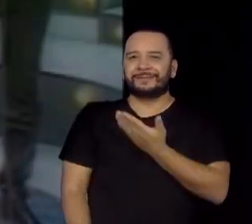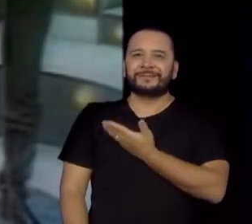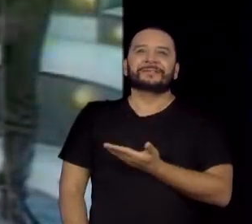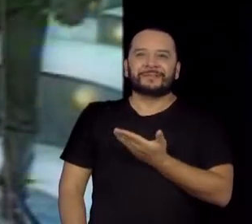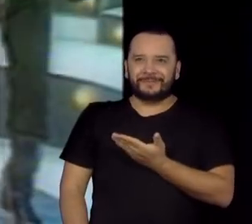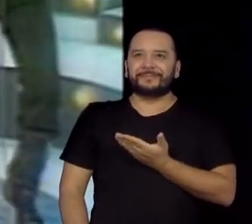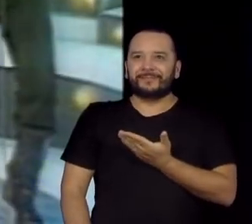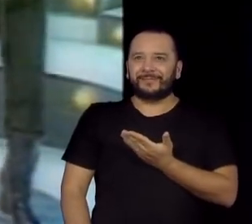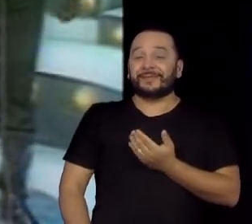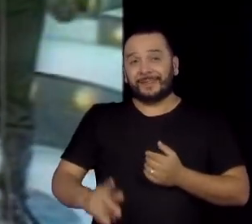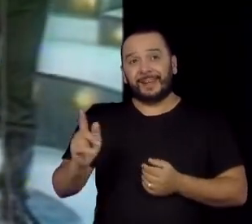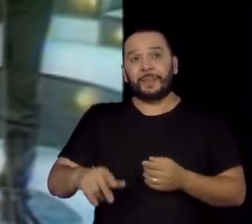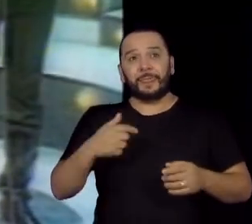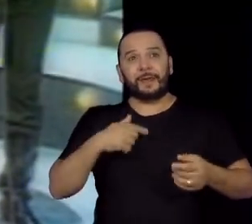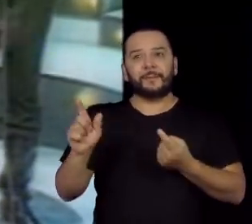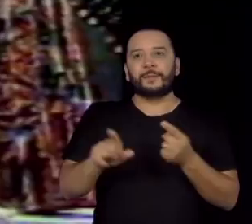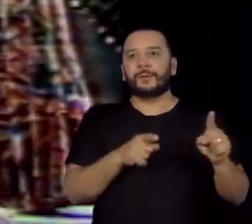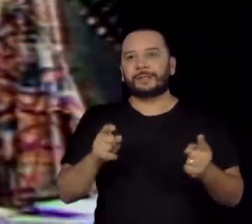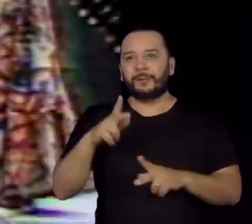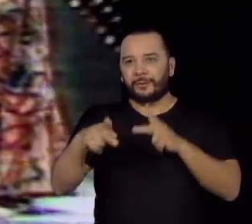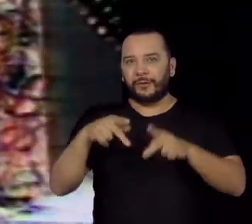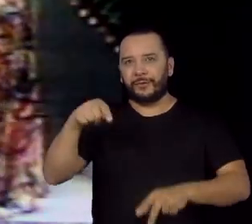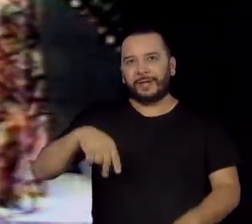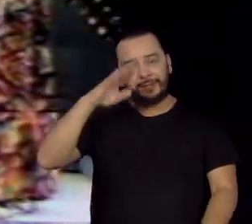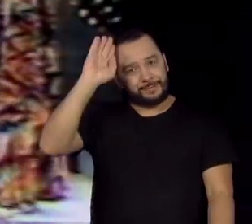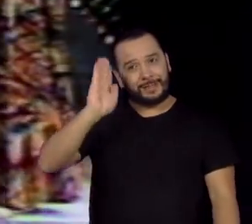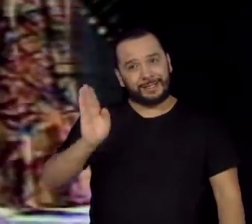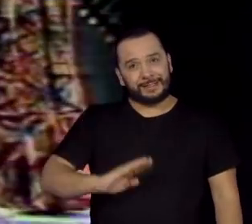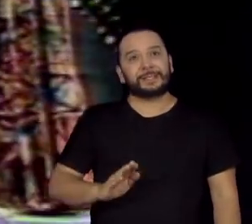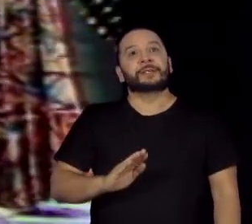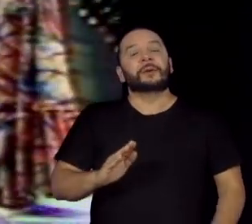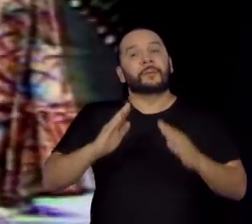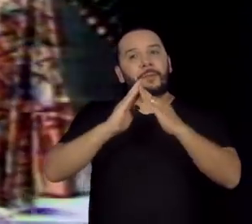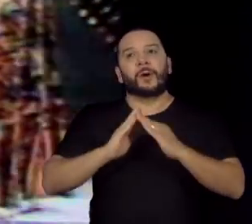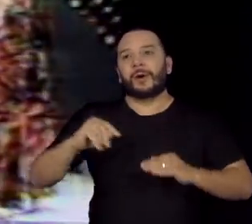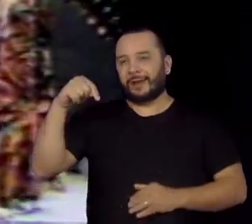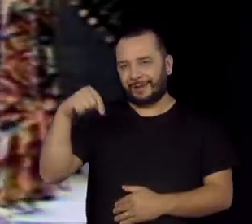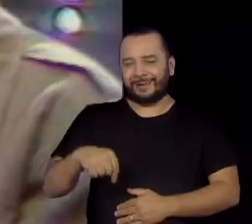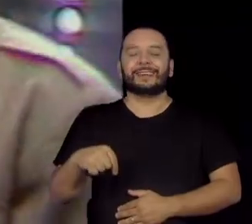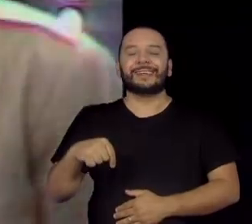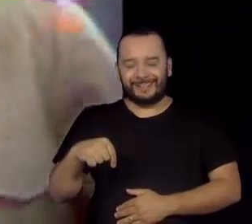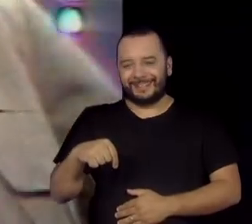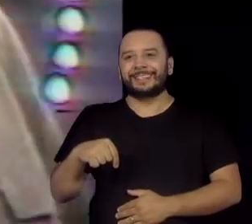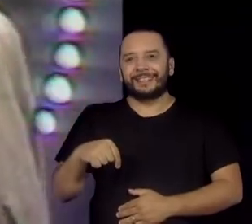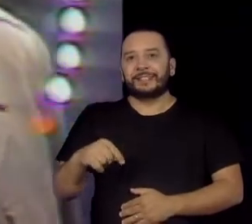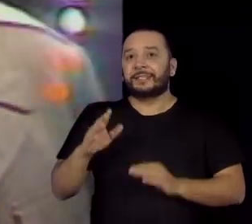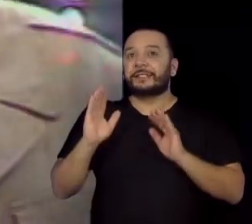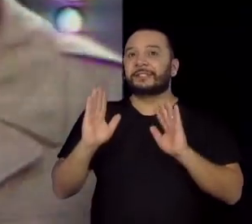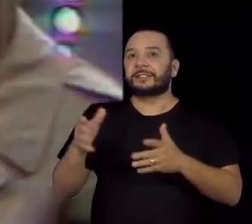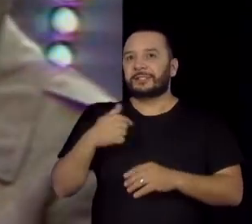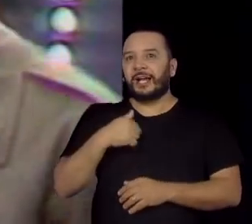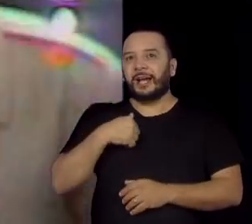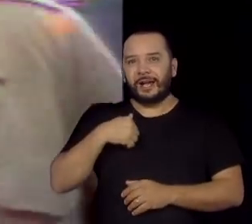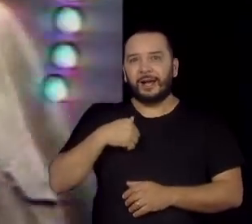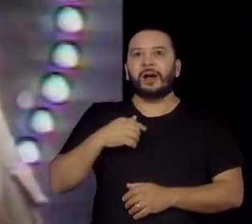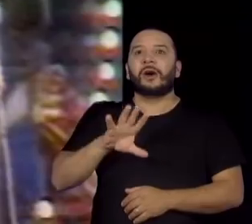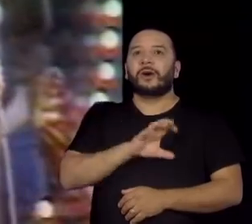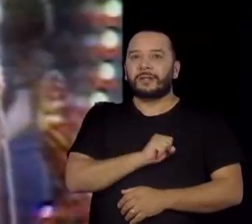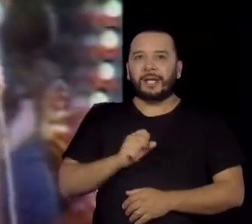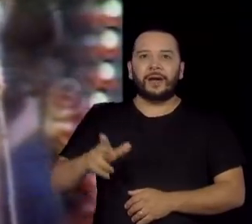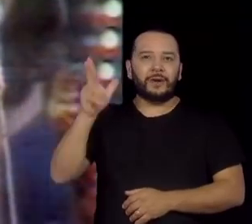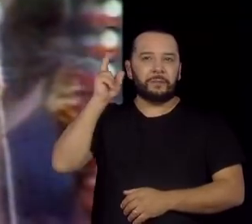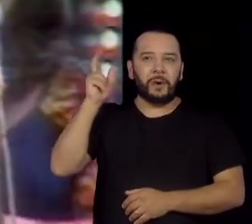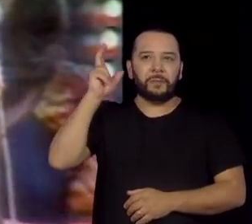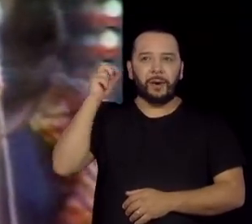Era essa a música que um brasileiro negro morando no Harlem ouvia naqueles dias. Era essa a música que